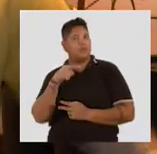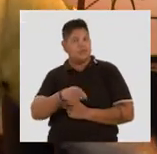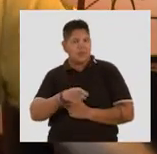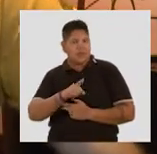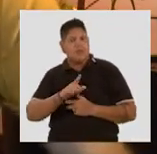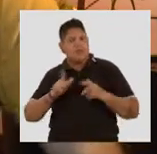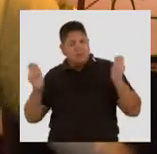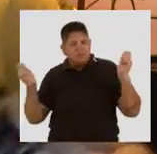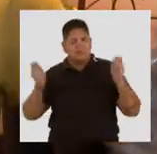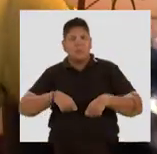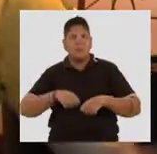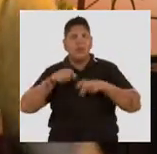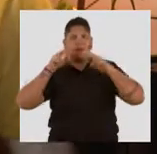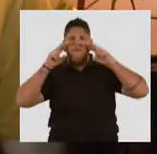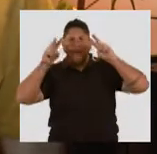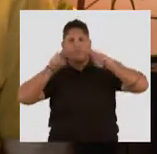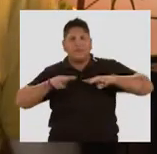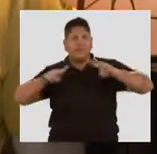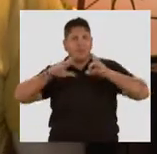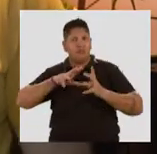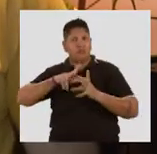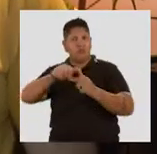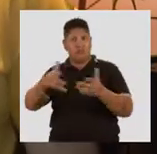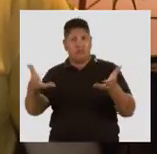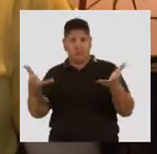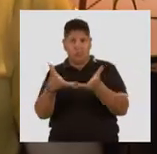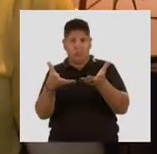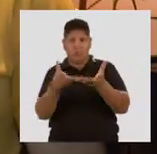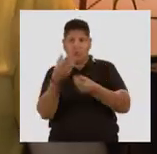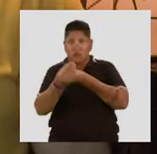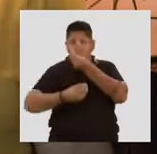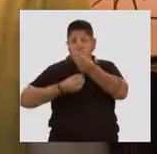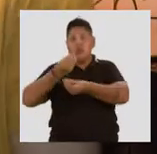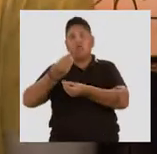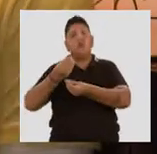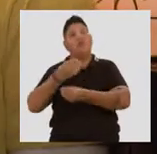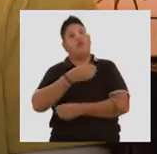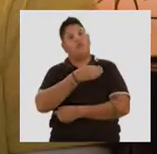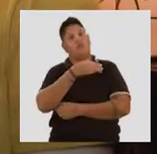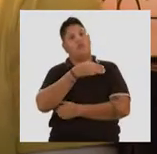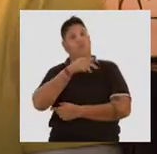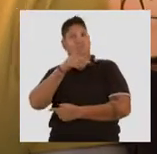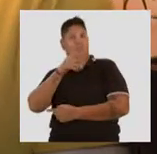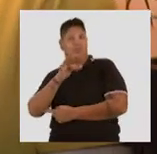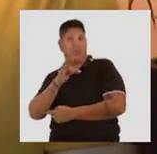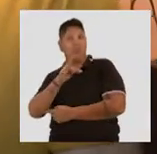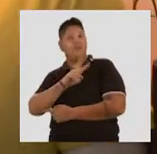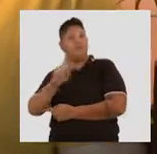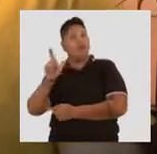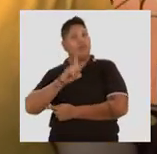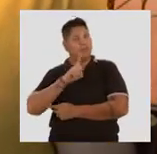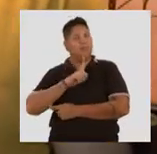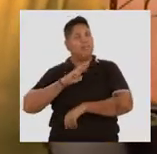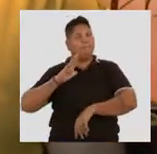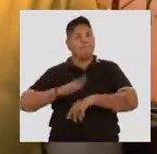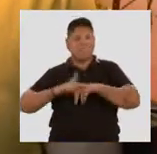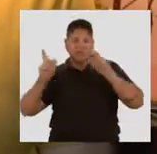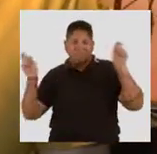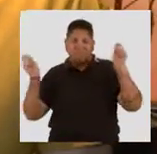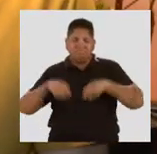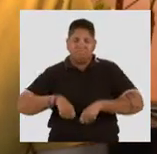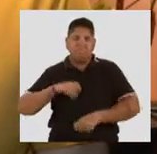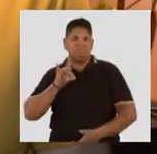tenhamos essa efetiva visão do mundo atual e como o Ministério Público do Trabalho pode cada vez ter